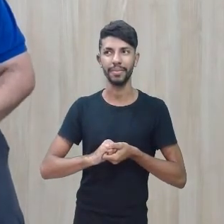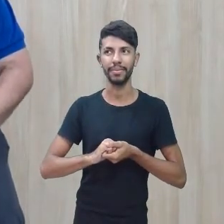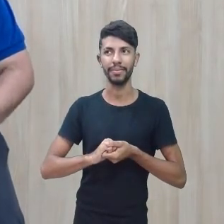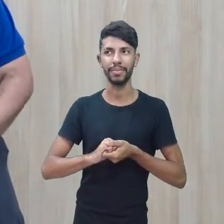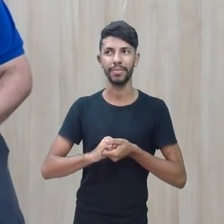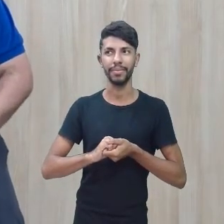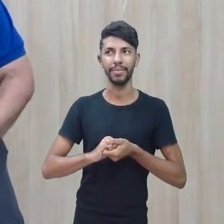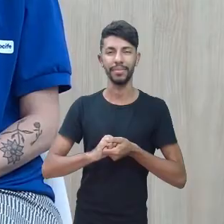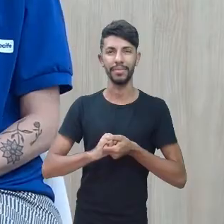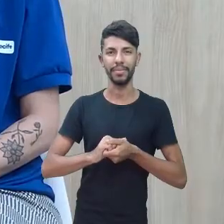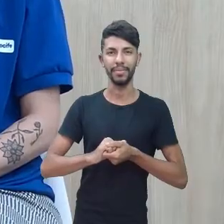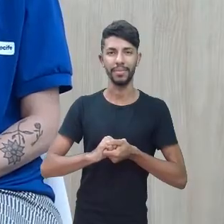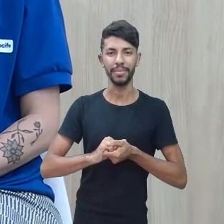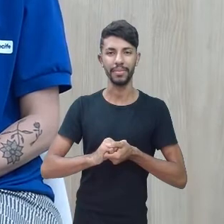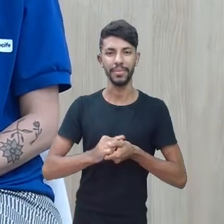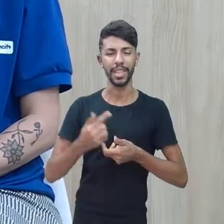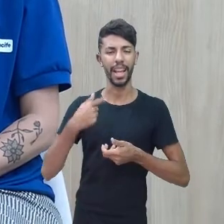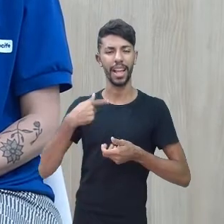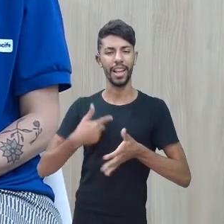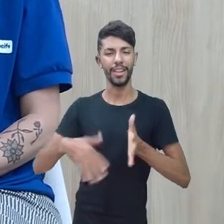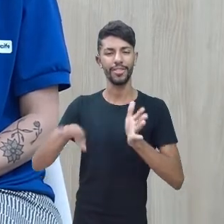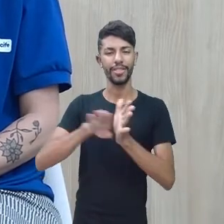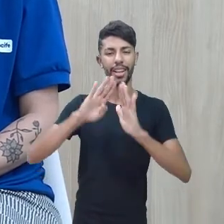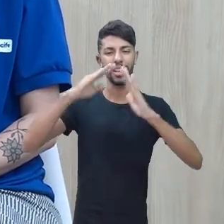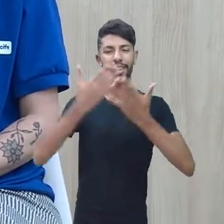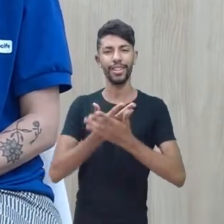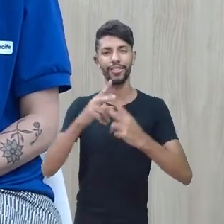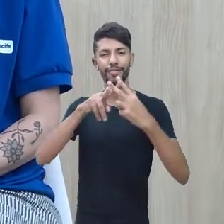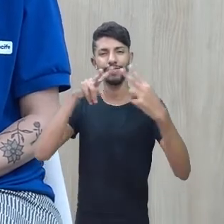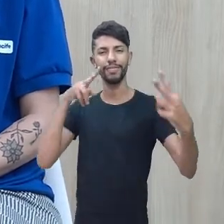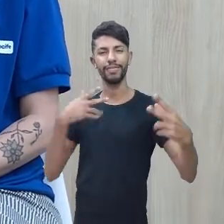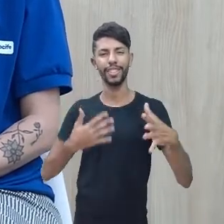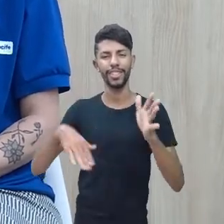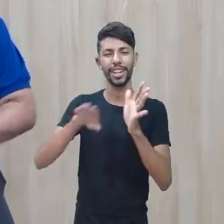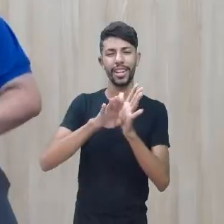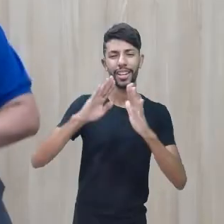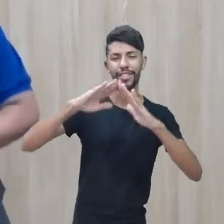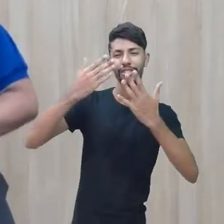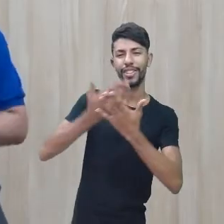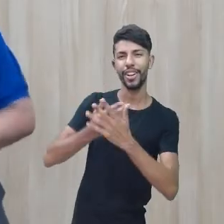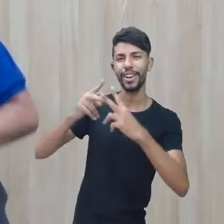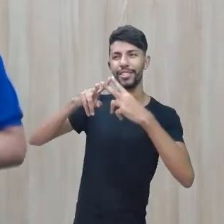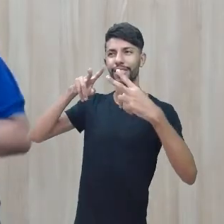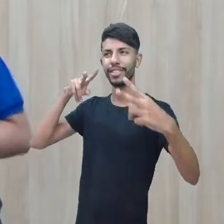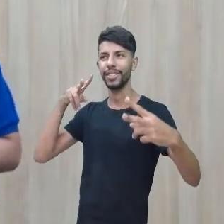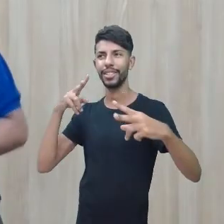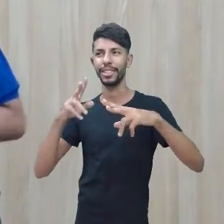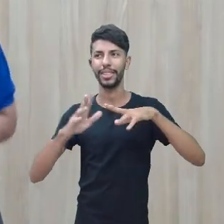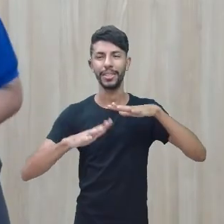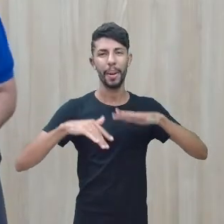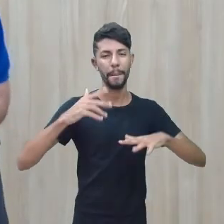Cheguei na escola digital. Cheguei na